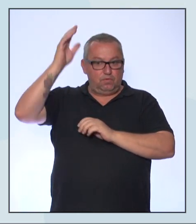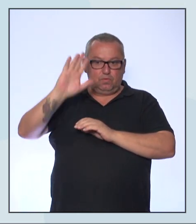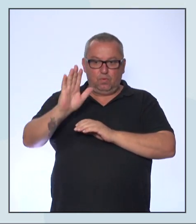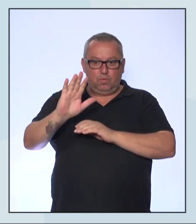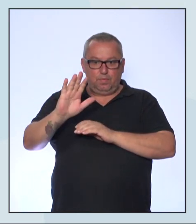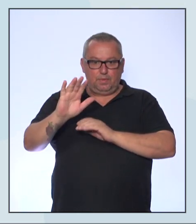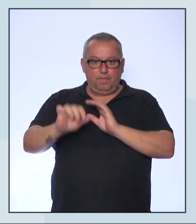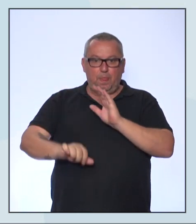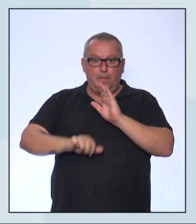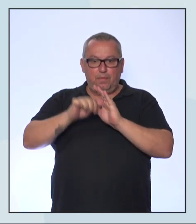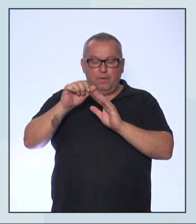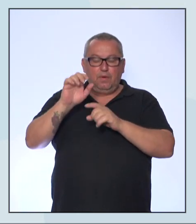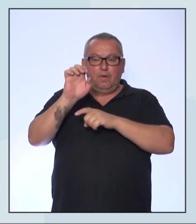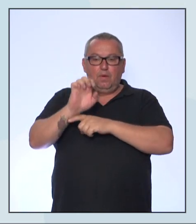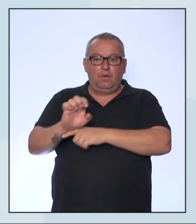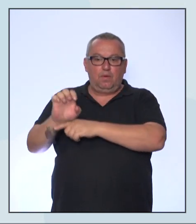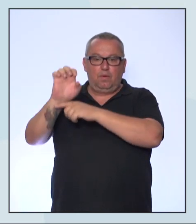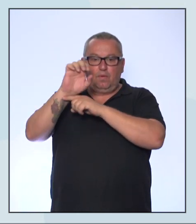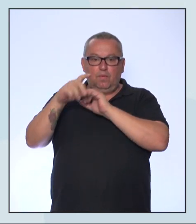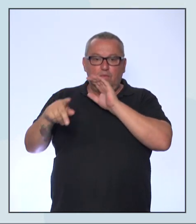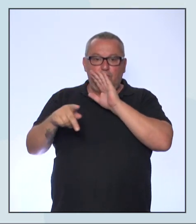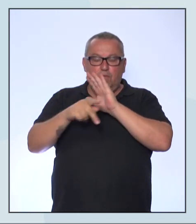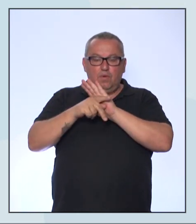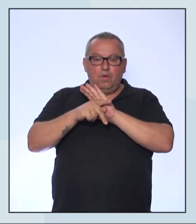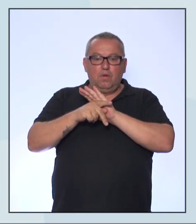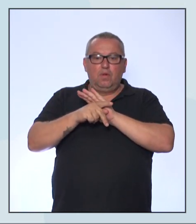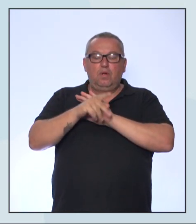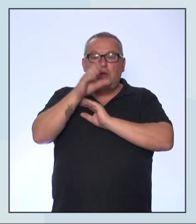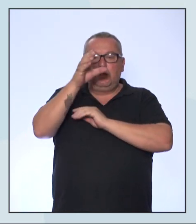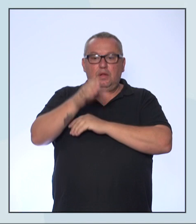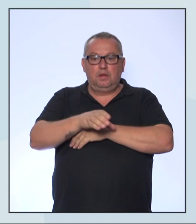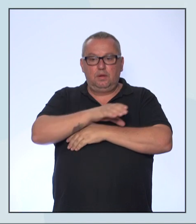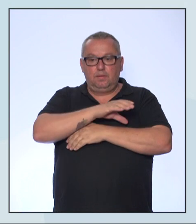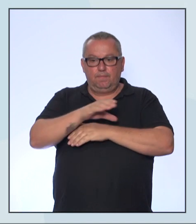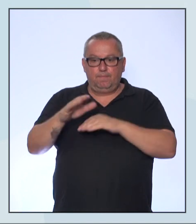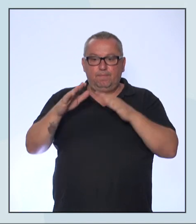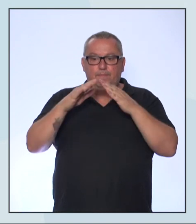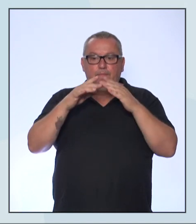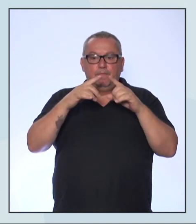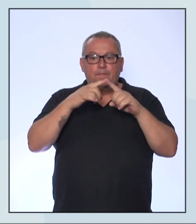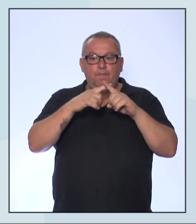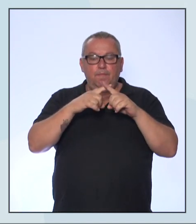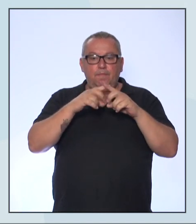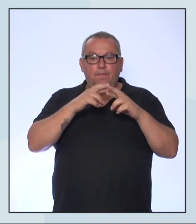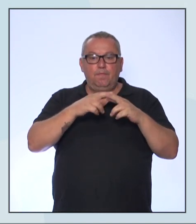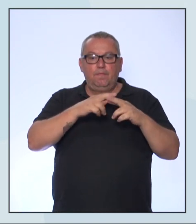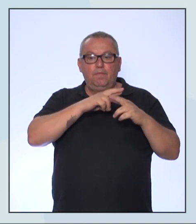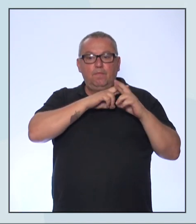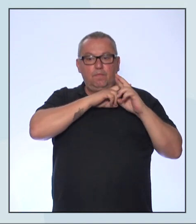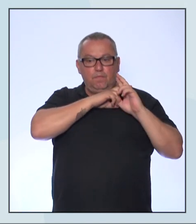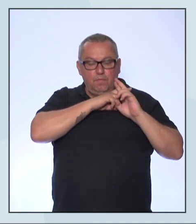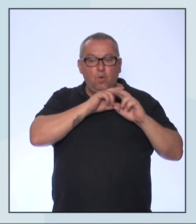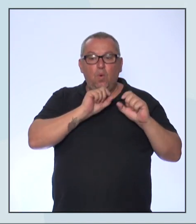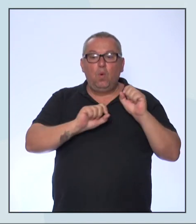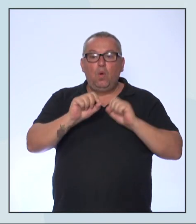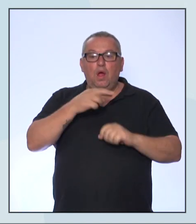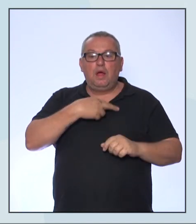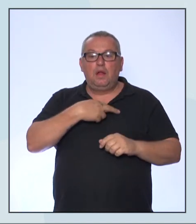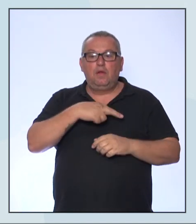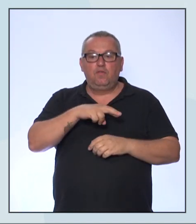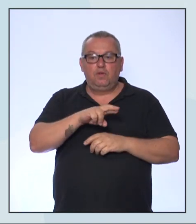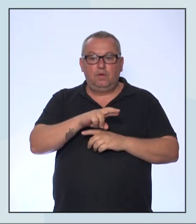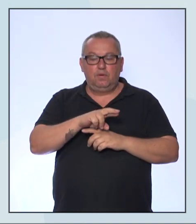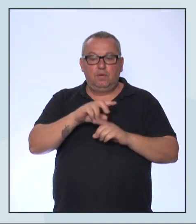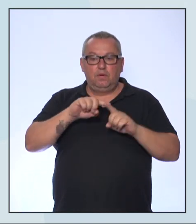O primeiro Estado ele era composto pelo clero e era responsável pelos aspectos religiosos. Então, o